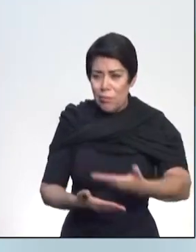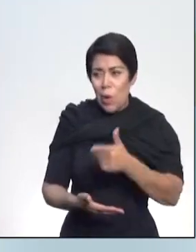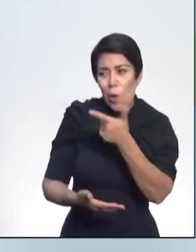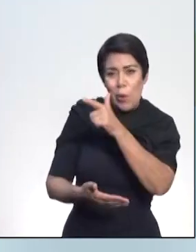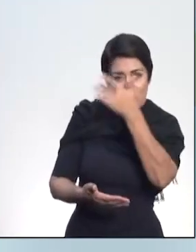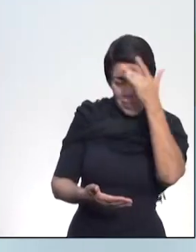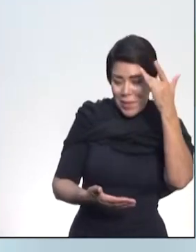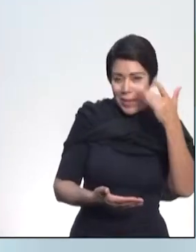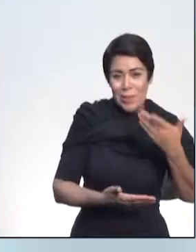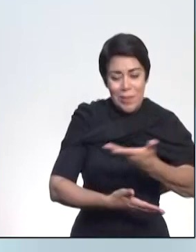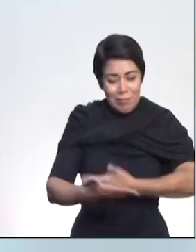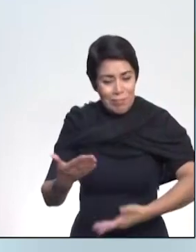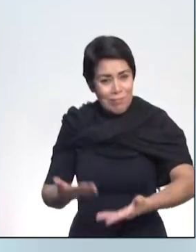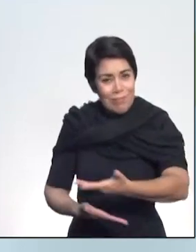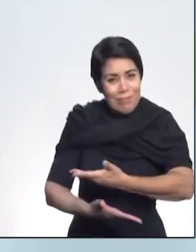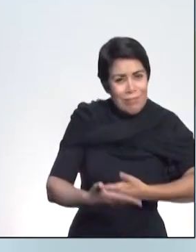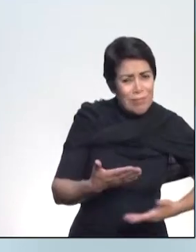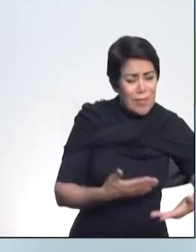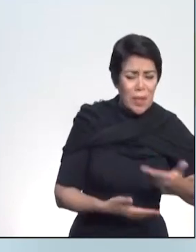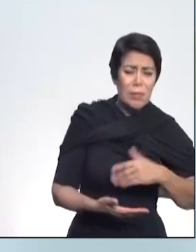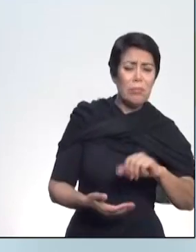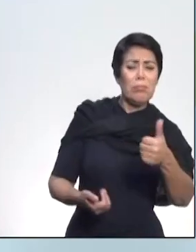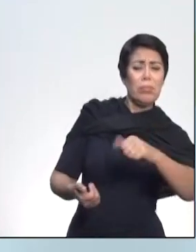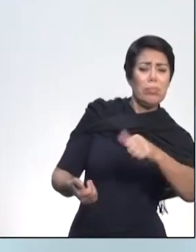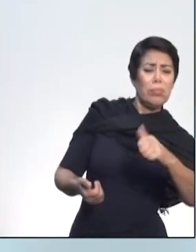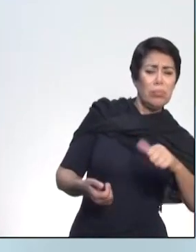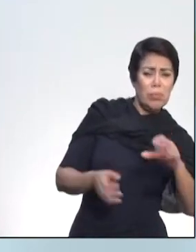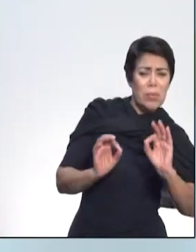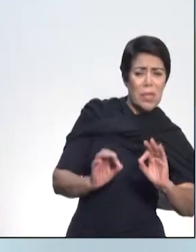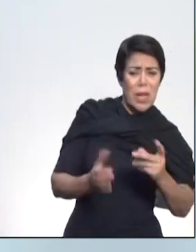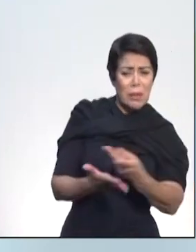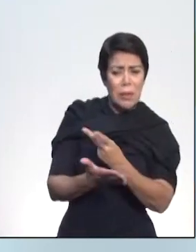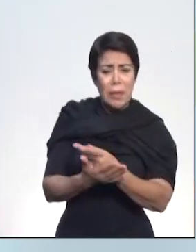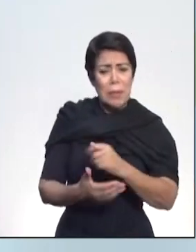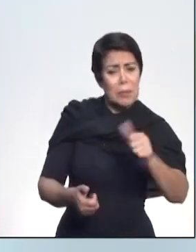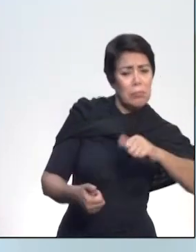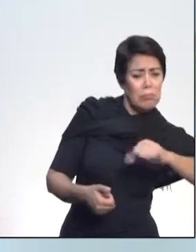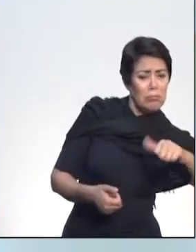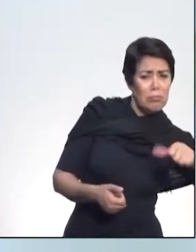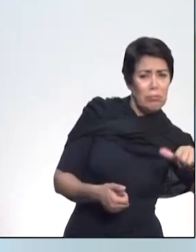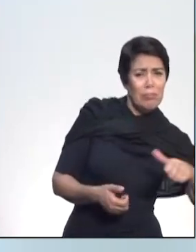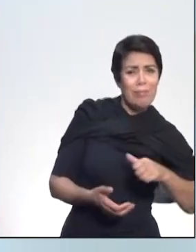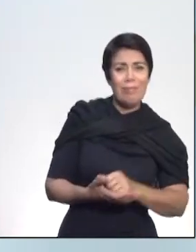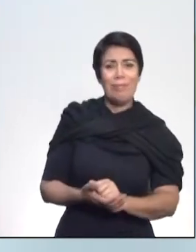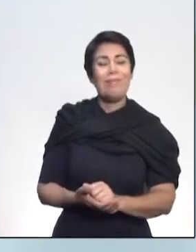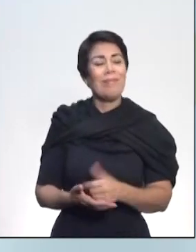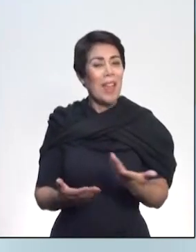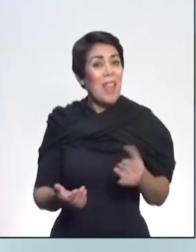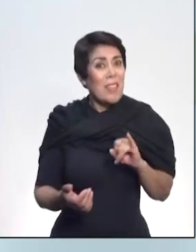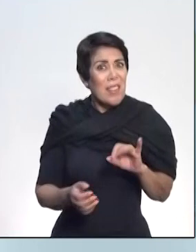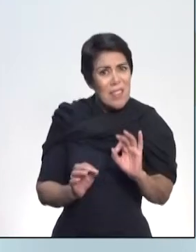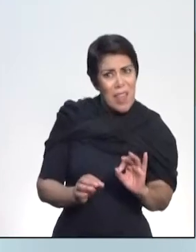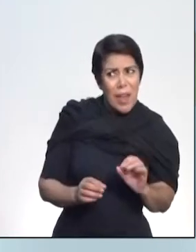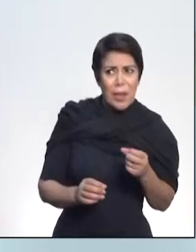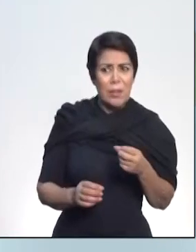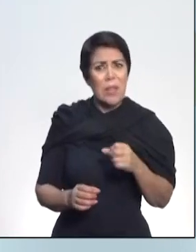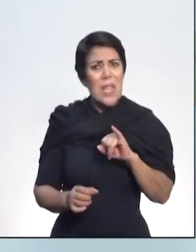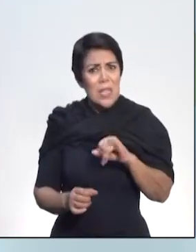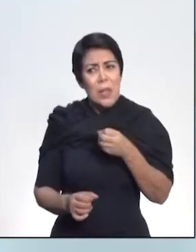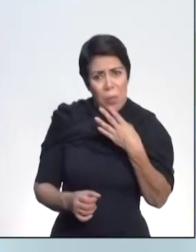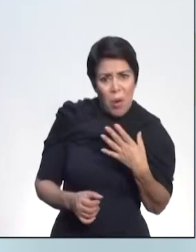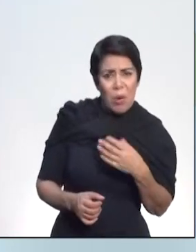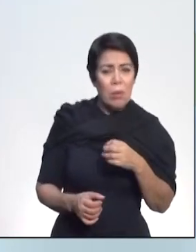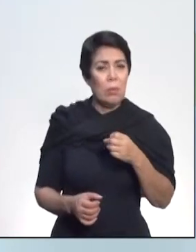e no mundo, a gente vai julgando aquelas coisas e aquelas pessoas, se aquilo é bom ou